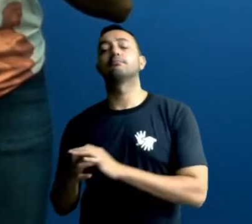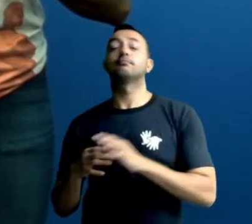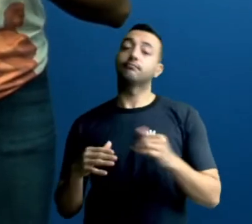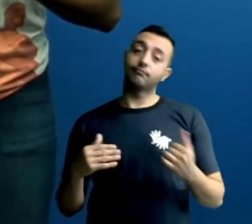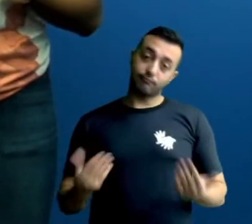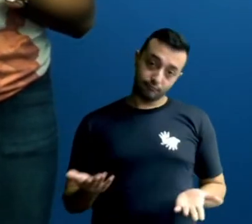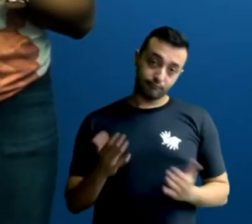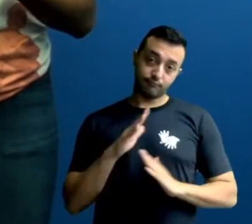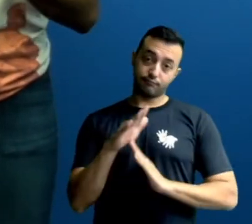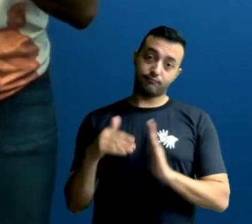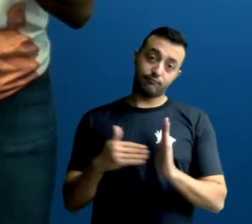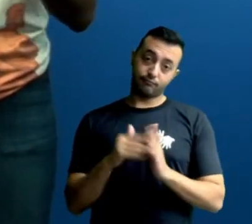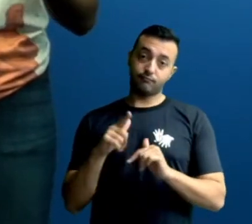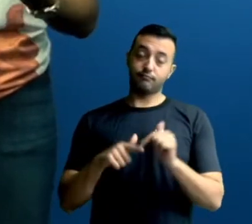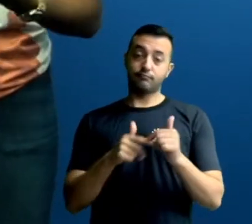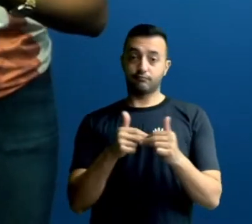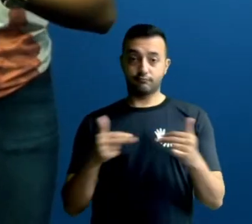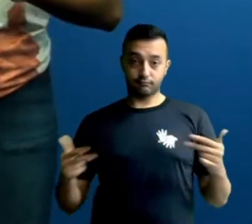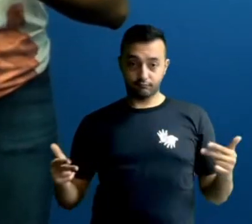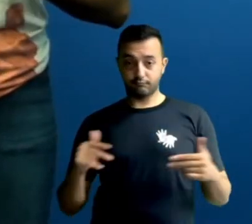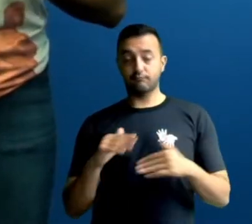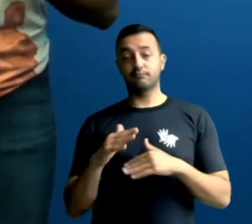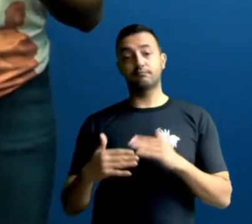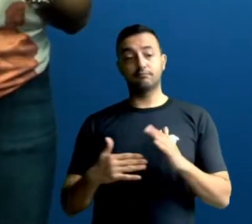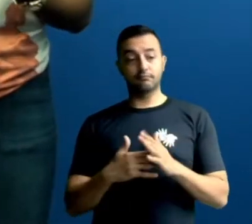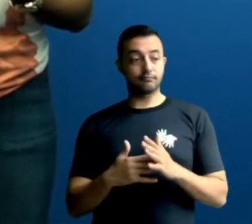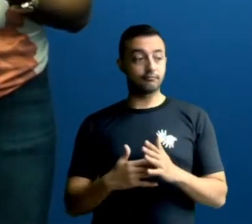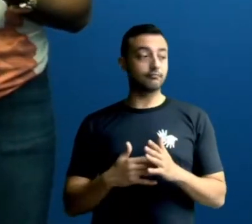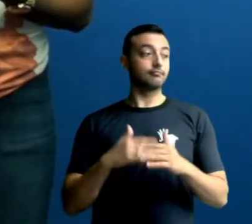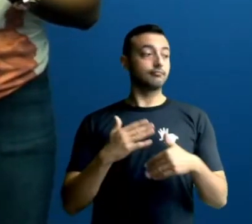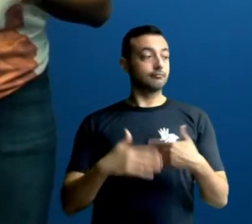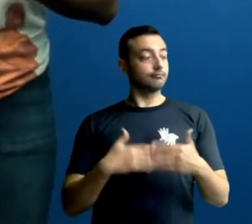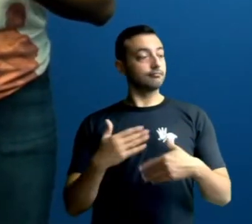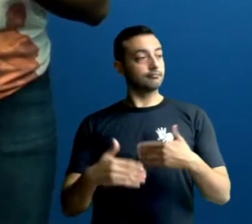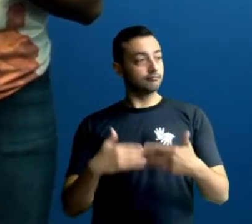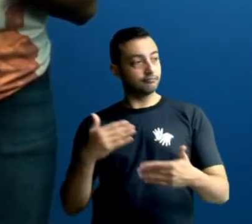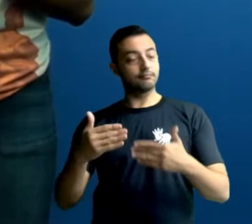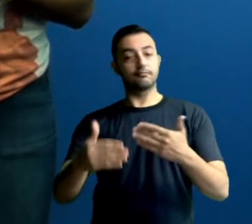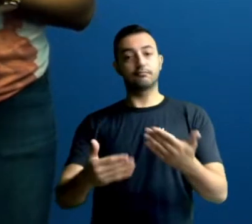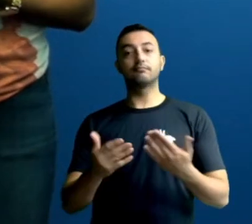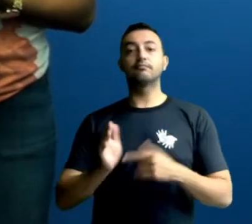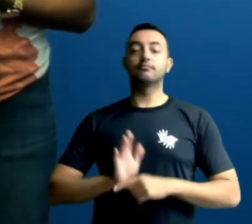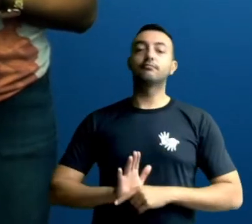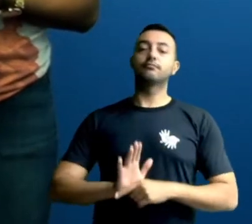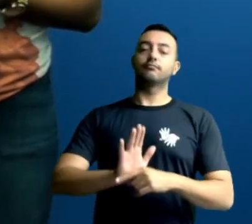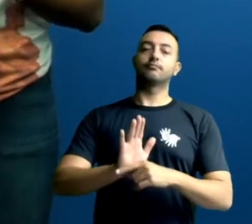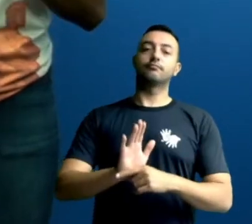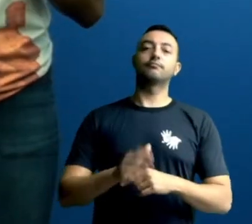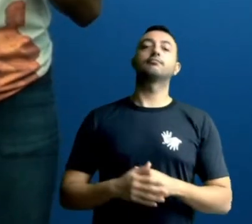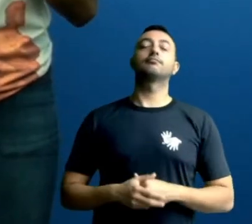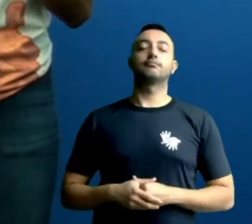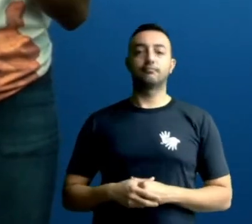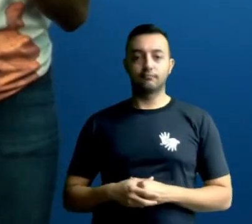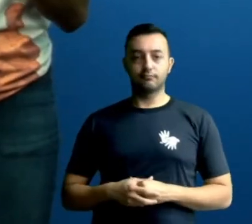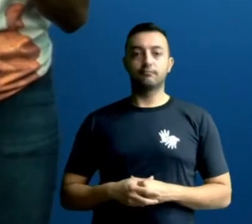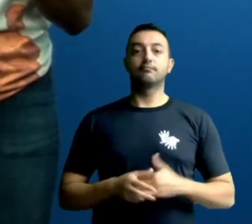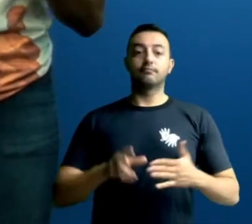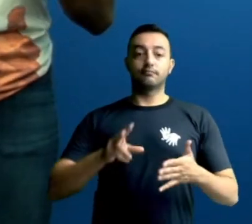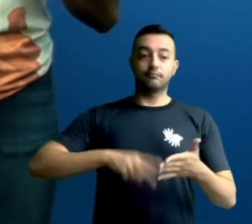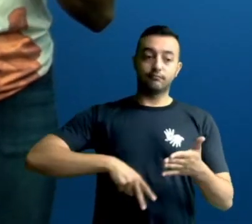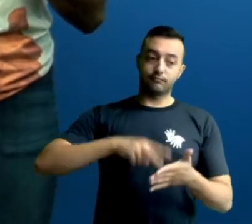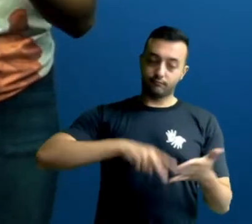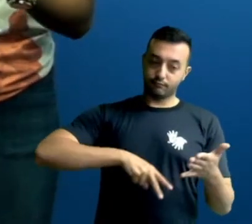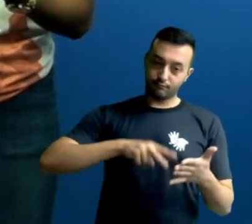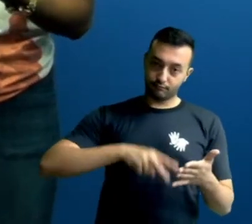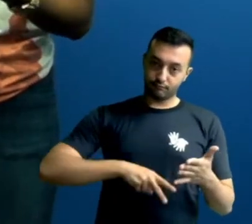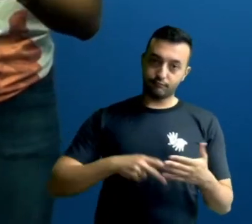Então, todo esse material, todo esse processo, ele nos enriquece. Então, quem lê